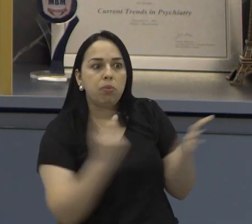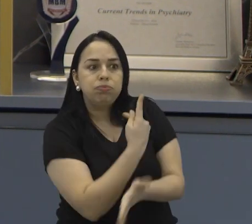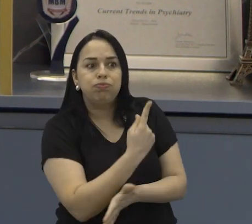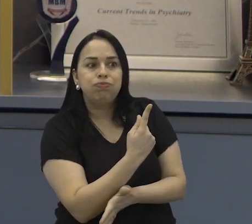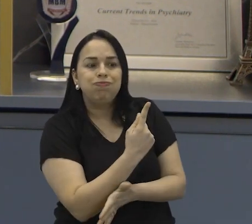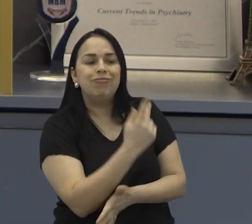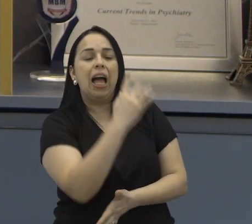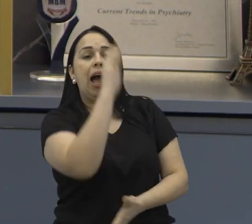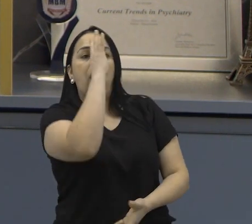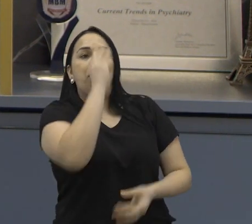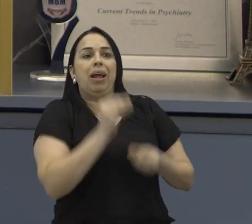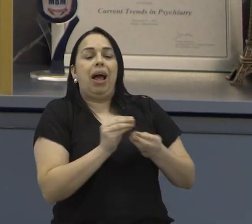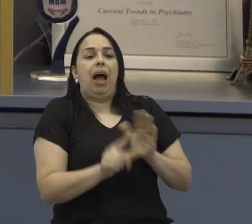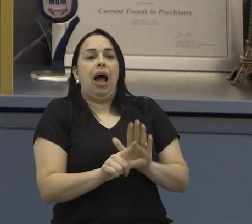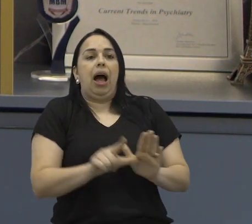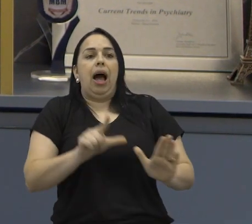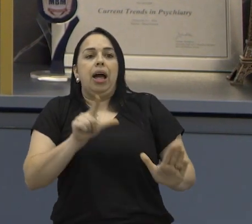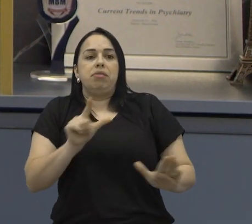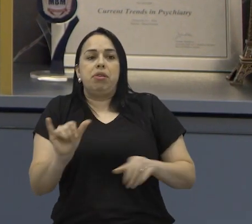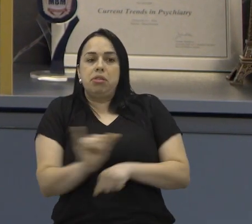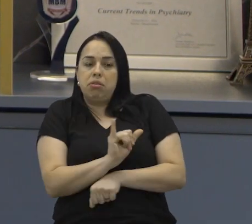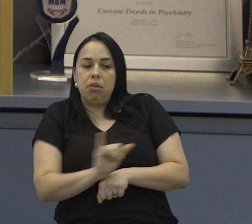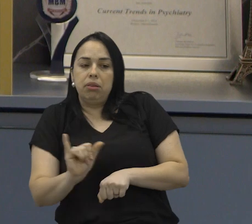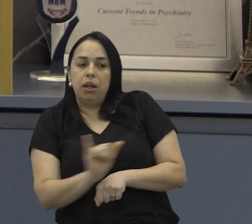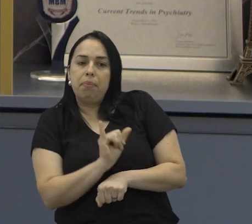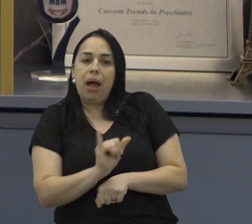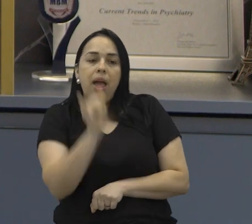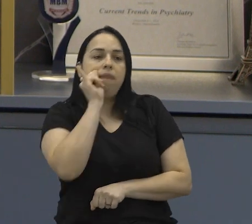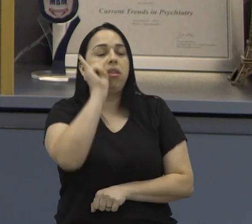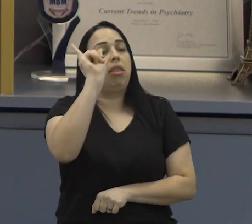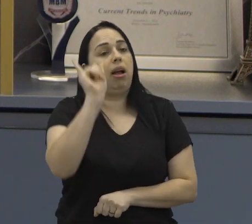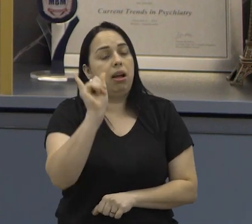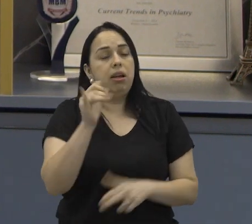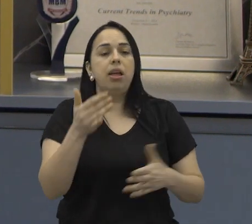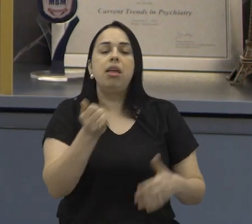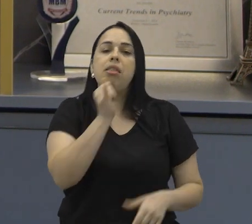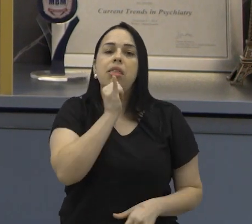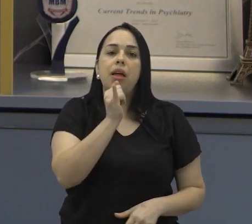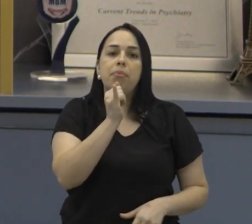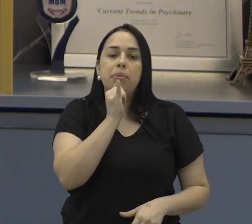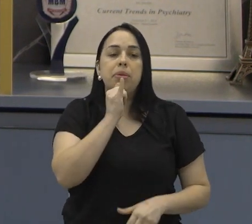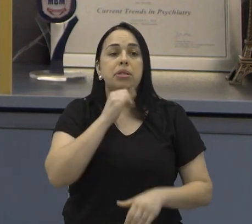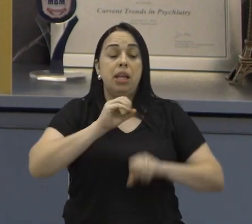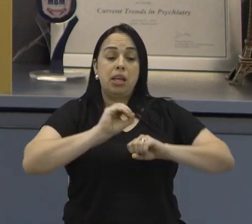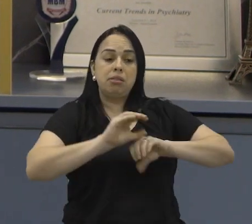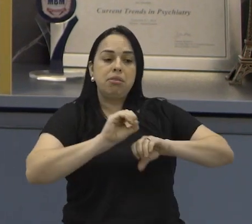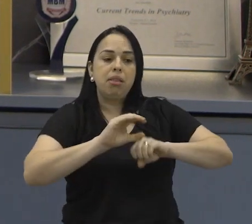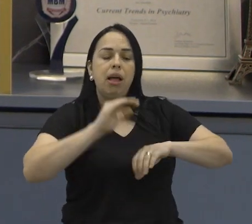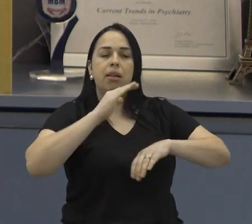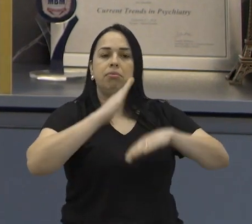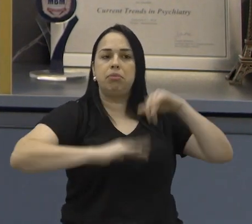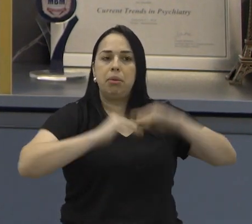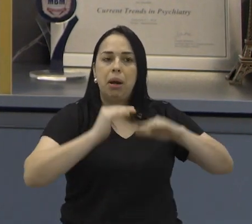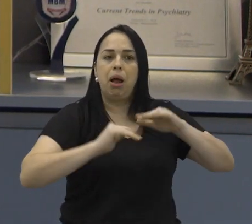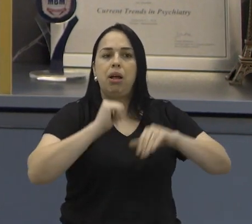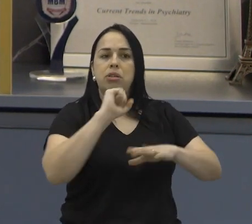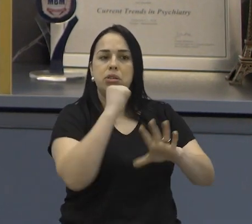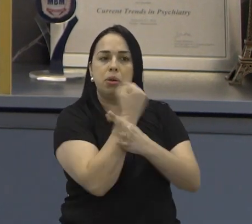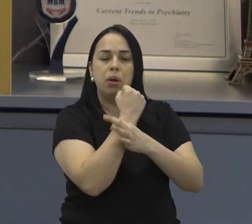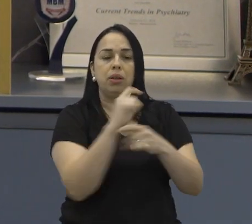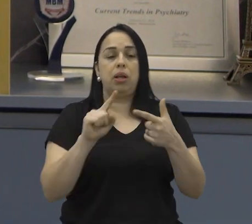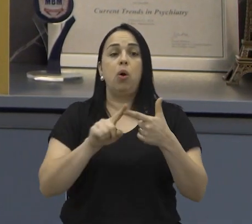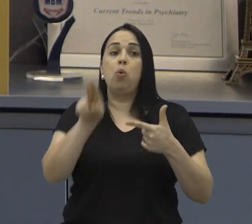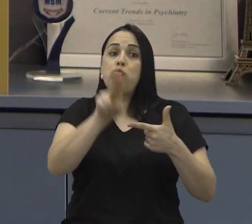acidentes, você vai ter medidas para gerar a proteção desse colaborador. Então, por exemplo, treinamentos de segurança,